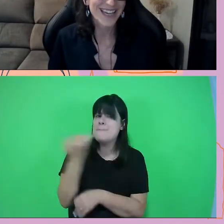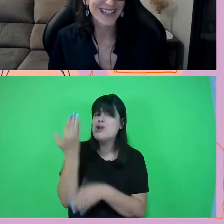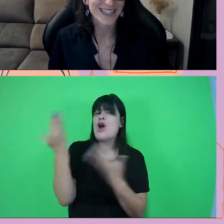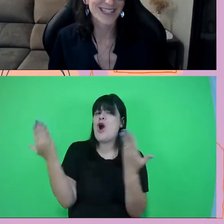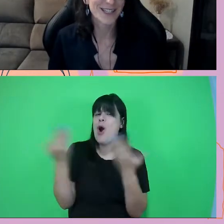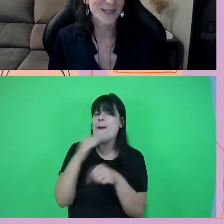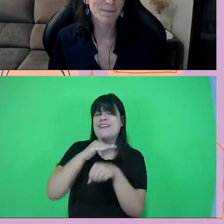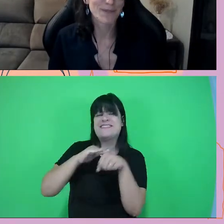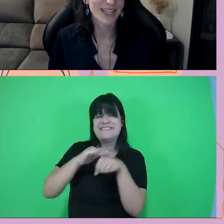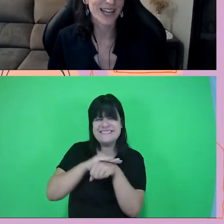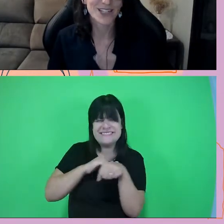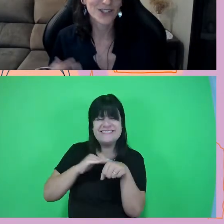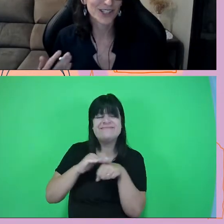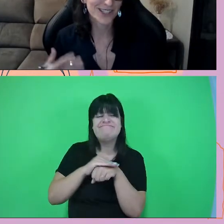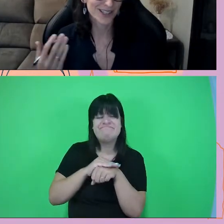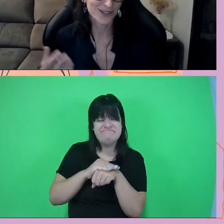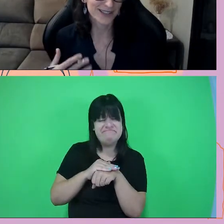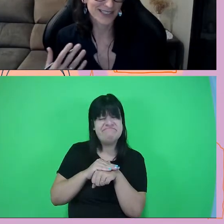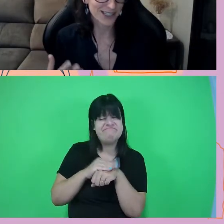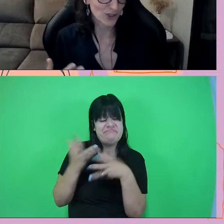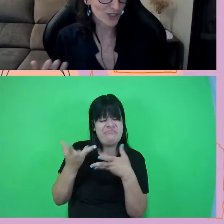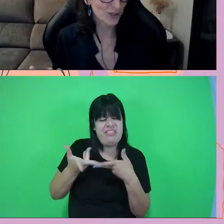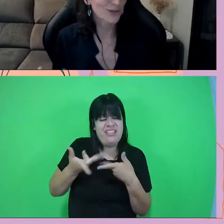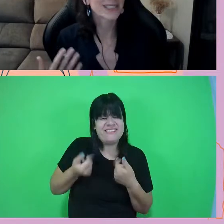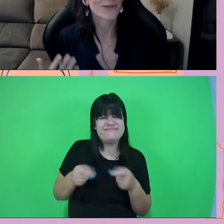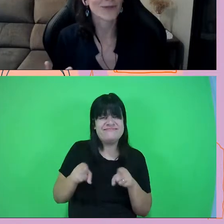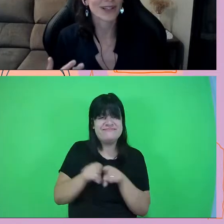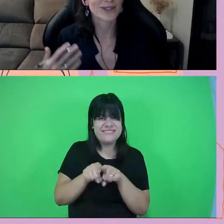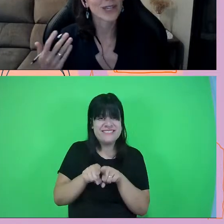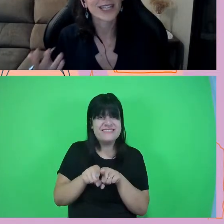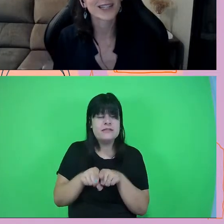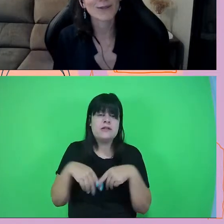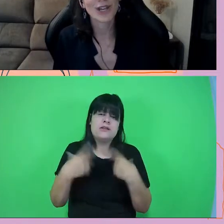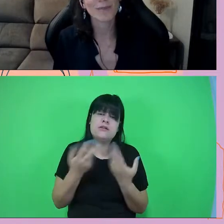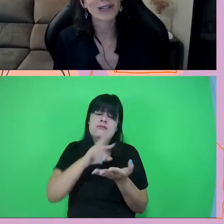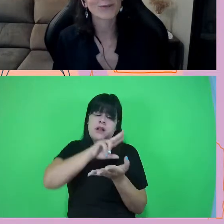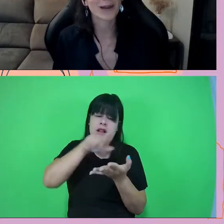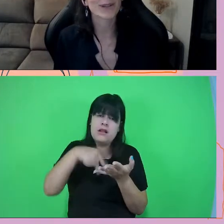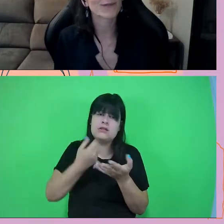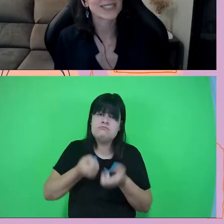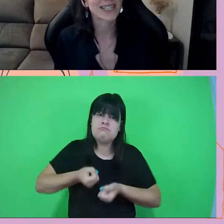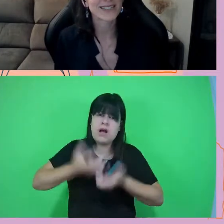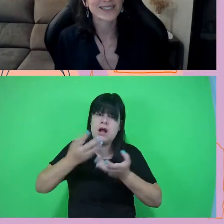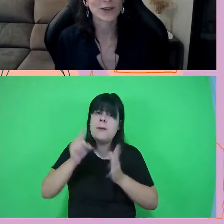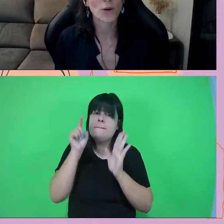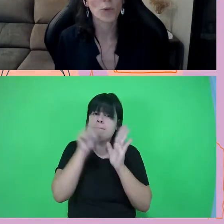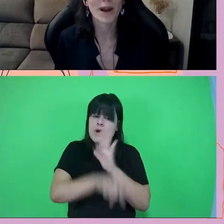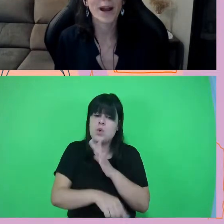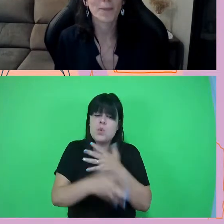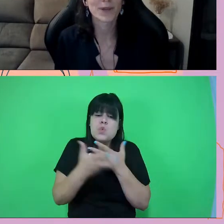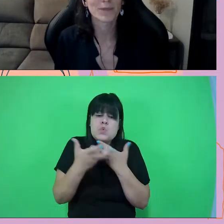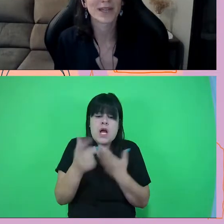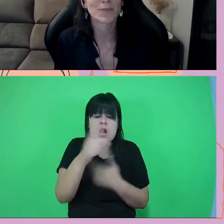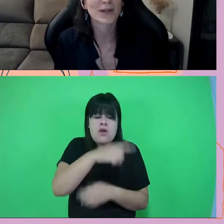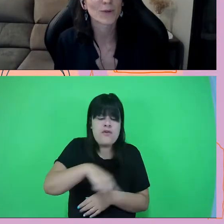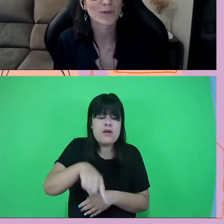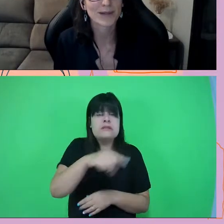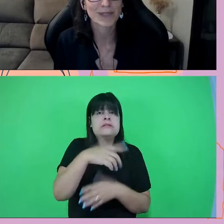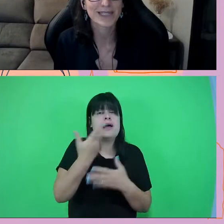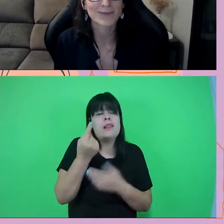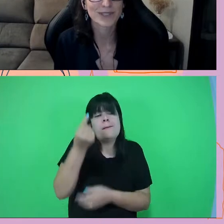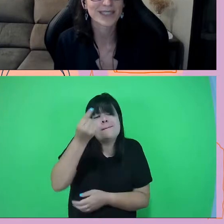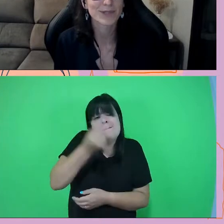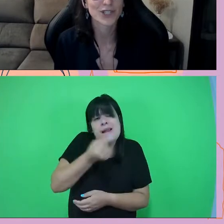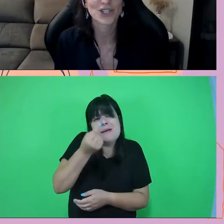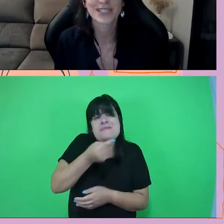né? E aí, assim, acho que de tudo que você foi falando, eu queria, então, já perguntar para vocês, assim, como uma primeira